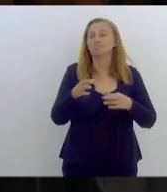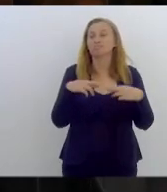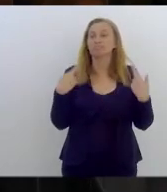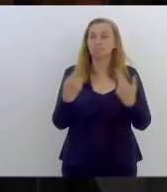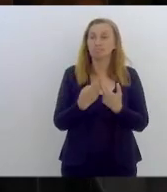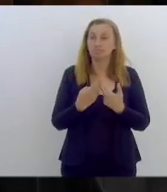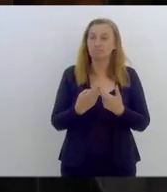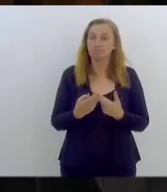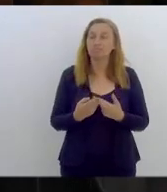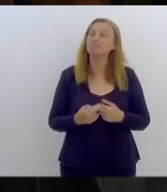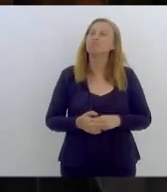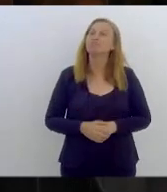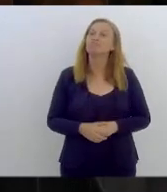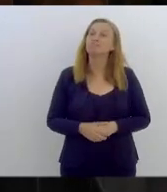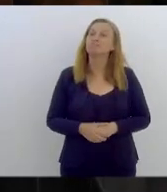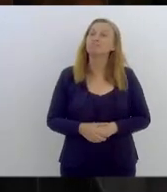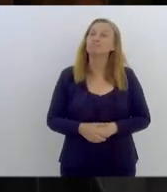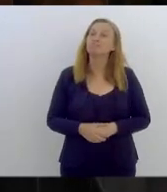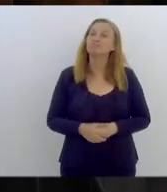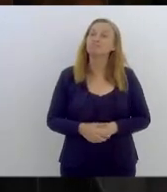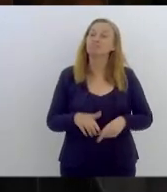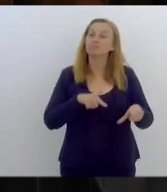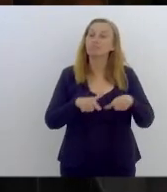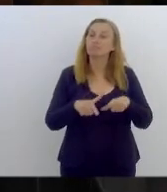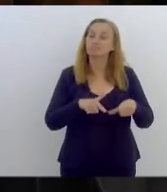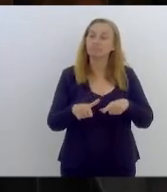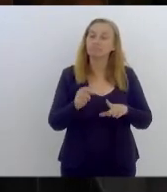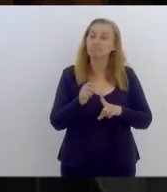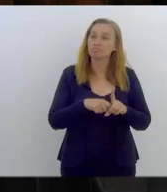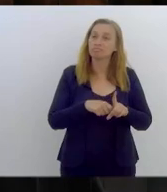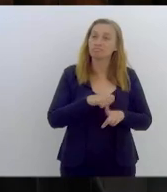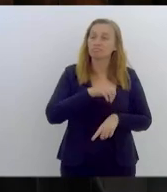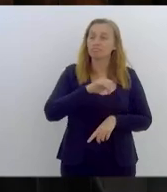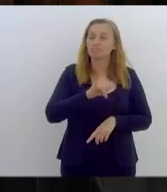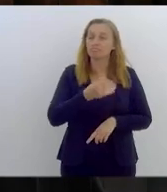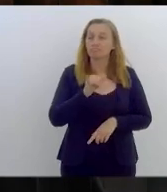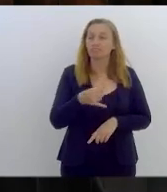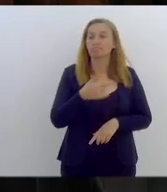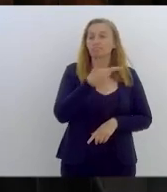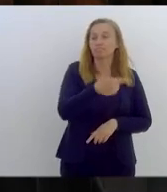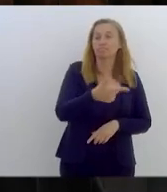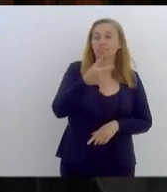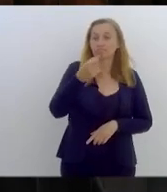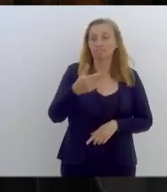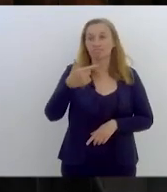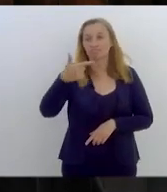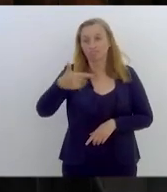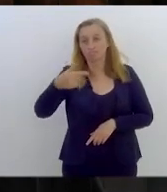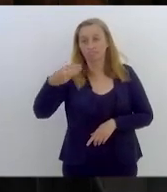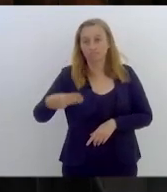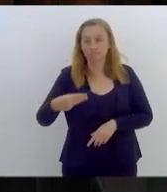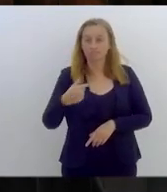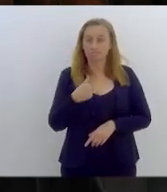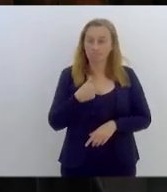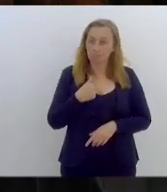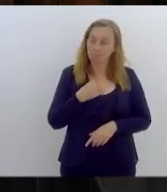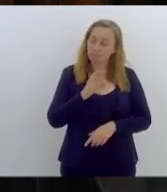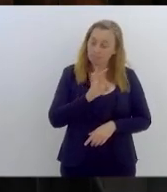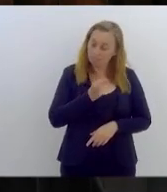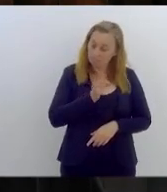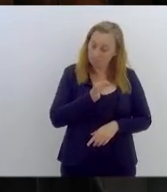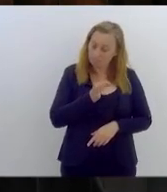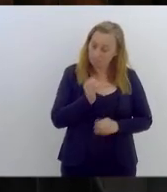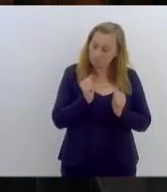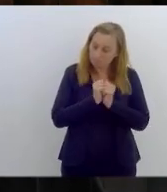esta legislatura para trabalhar no mês de janeiro de 2023 e eu seguramente